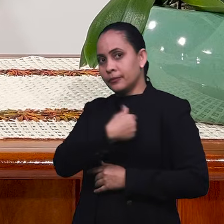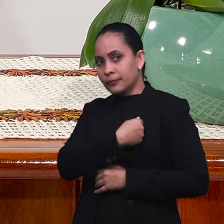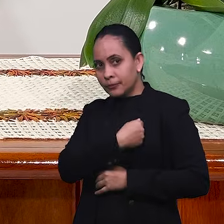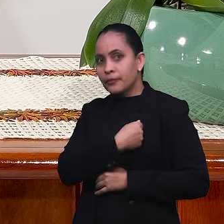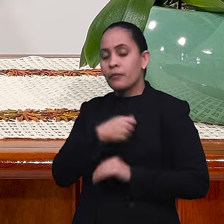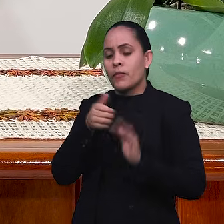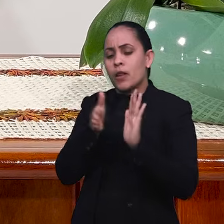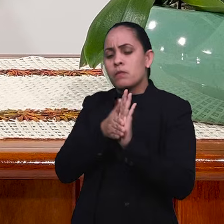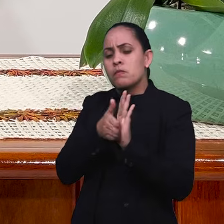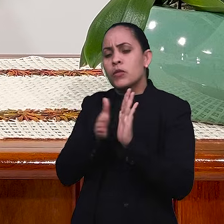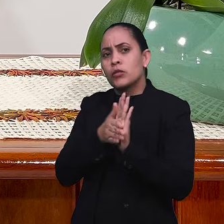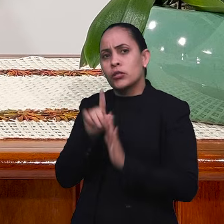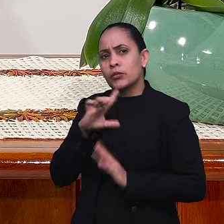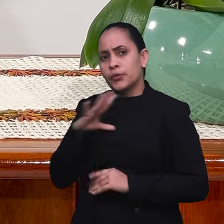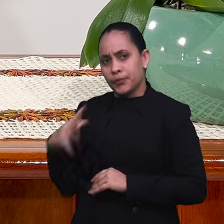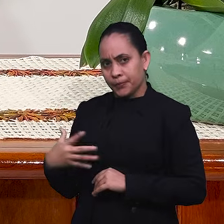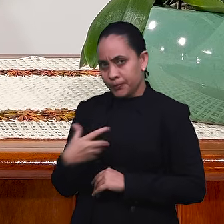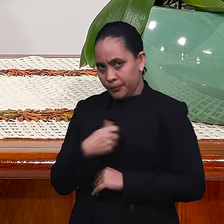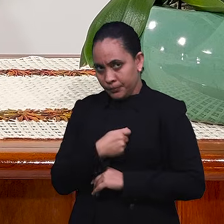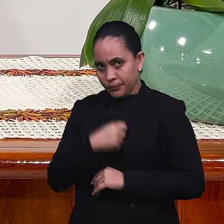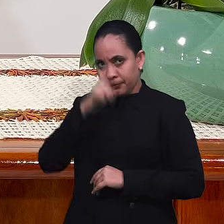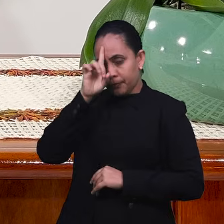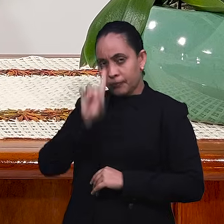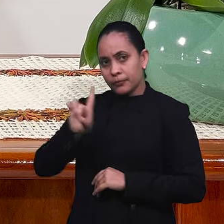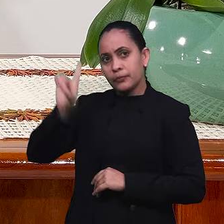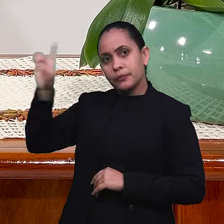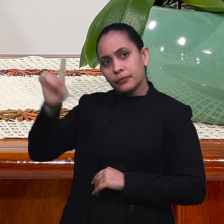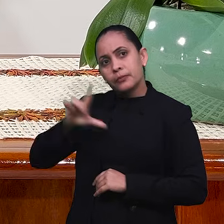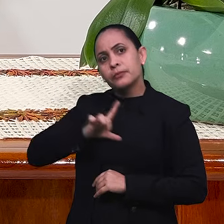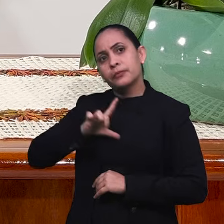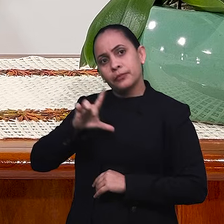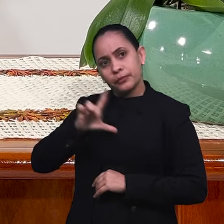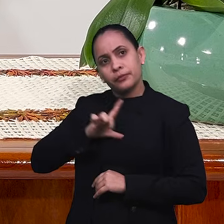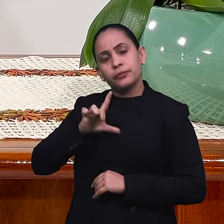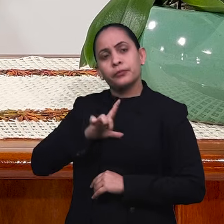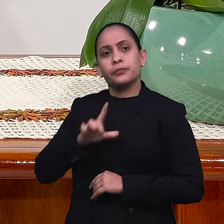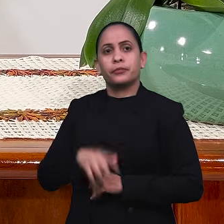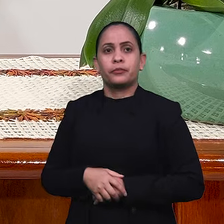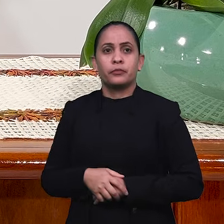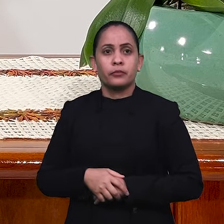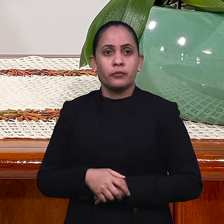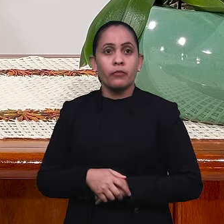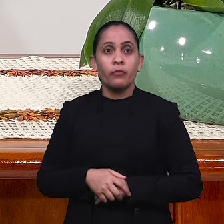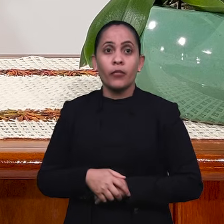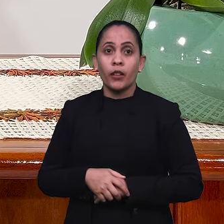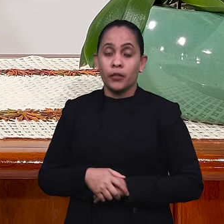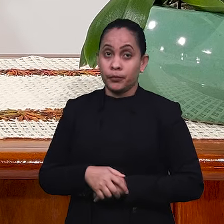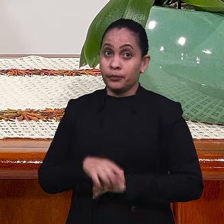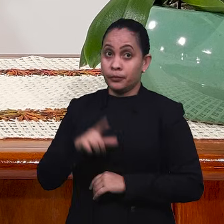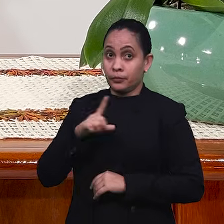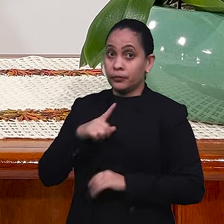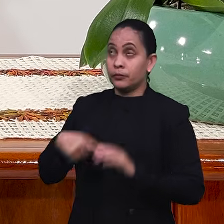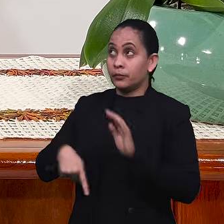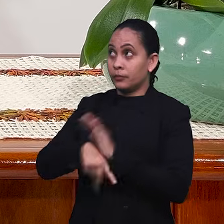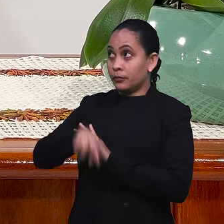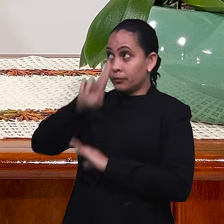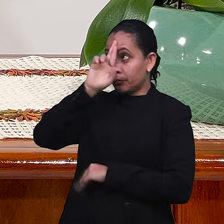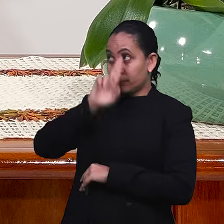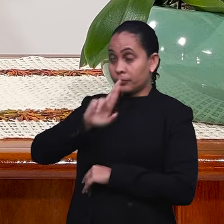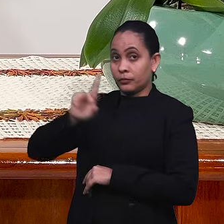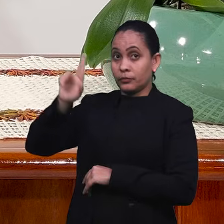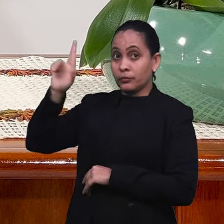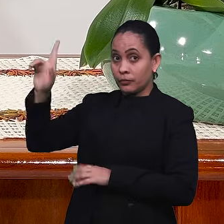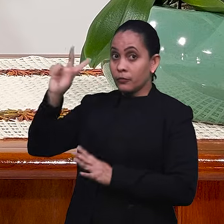Esse projeto de salvação que Deus tem e está firmado na eternidade e está